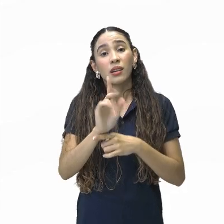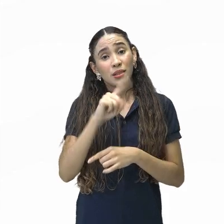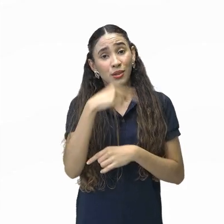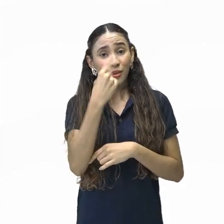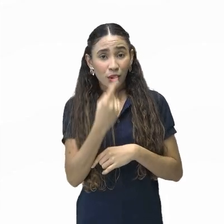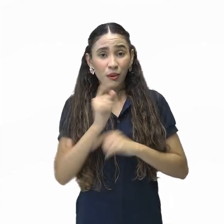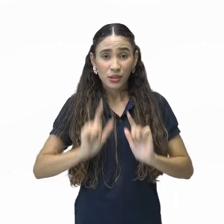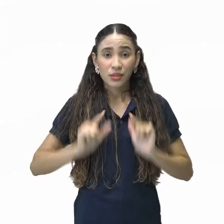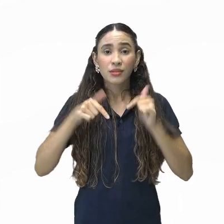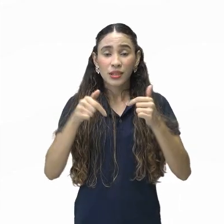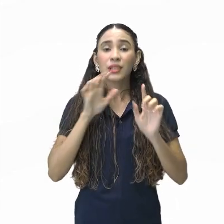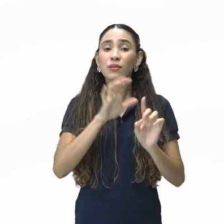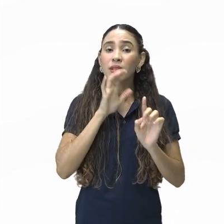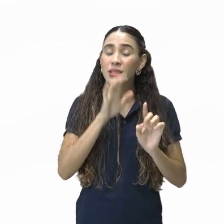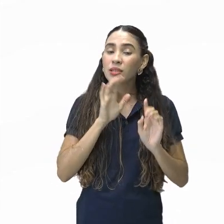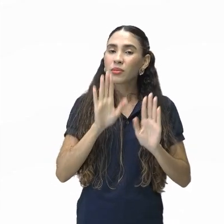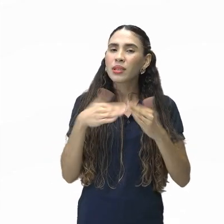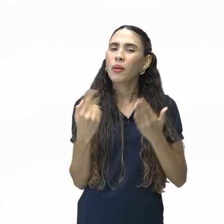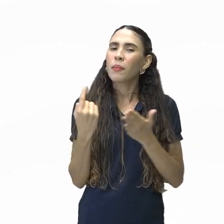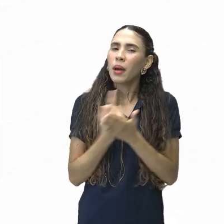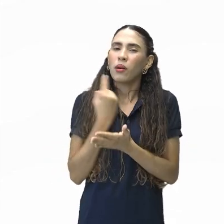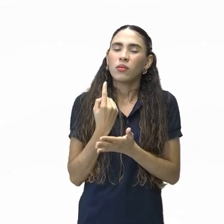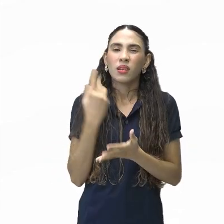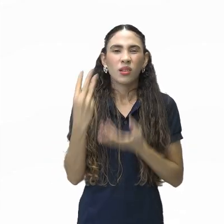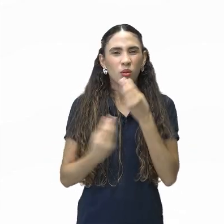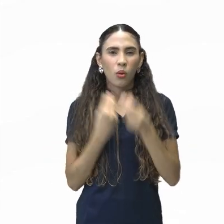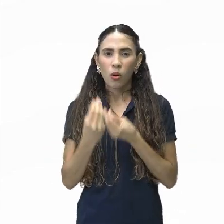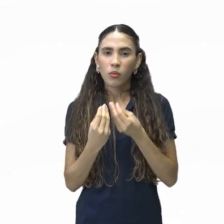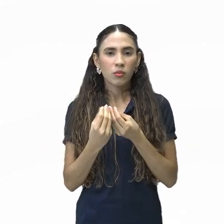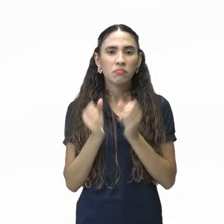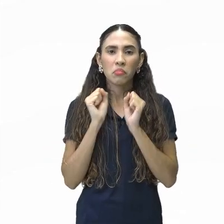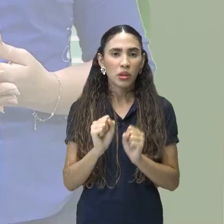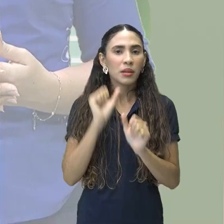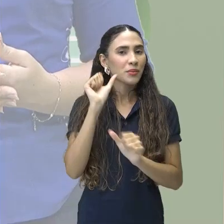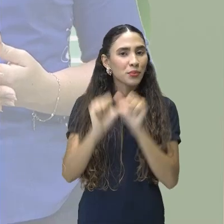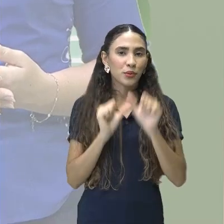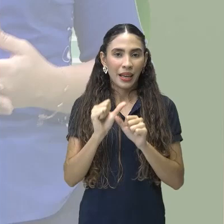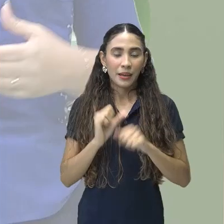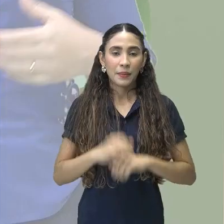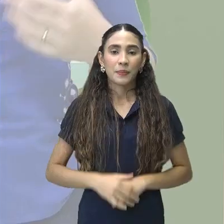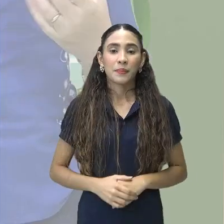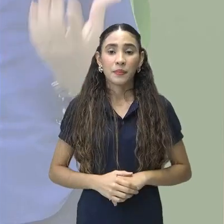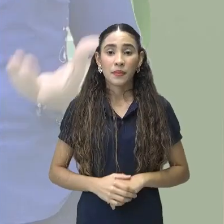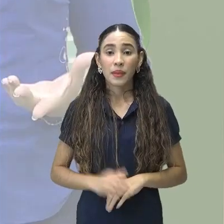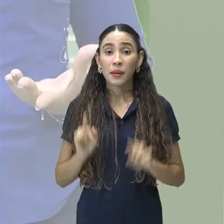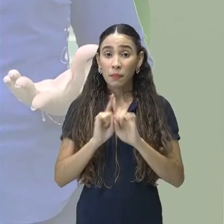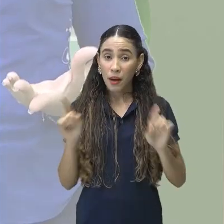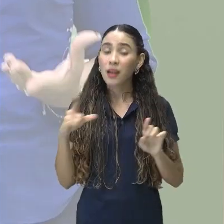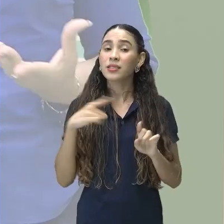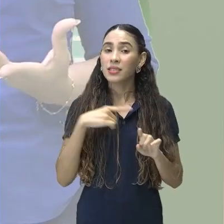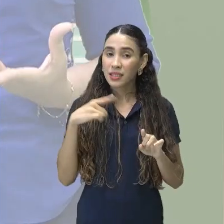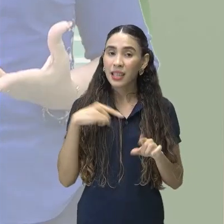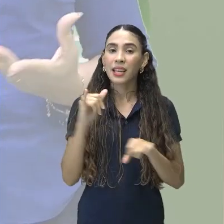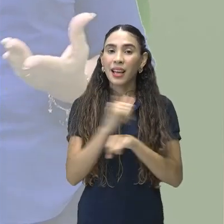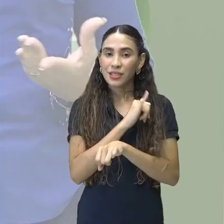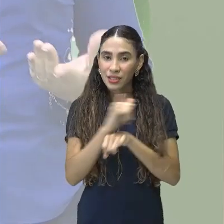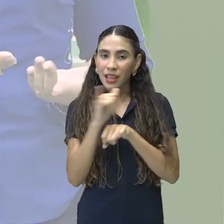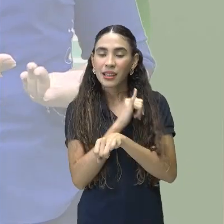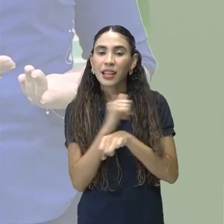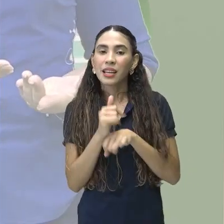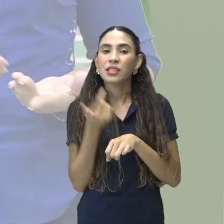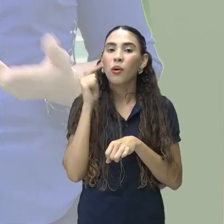nós geramos. E aí a gente se pergunta como que podemos reverter essa situação, né? Mas existem aí formas